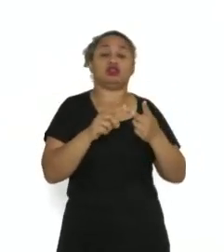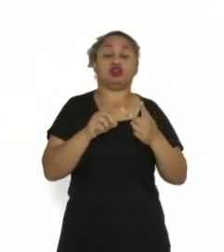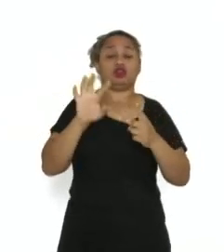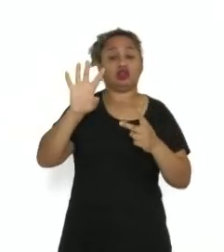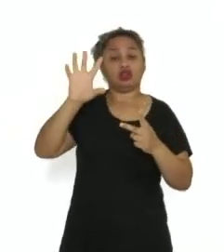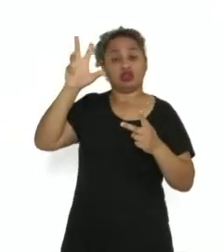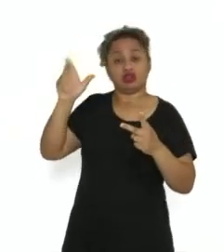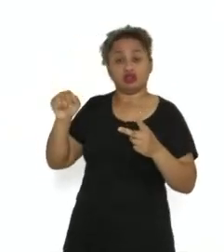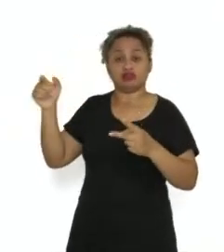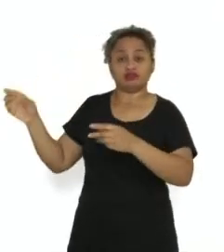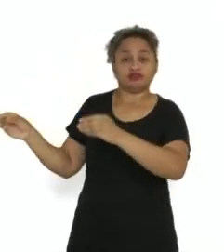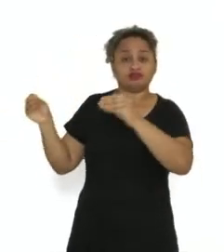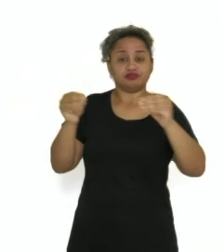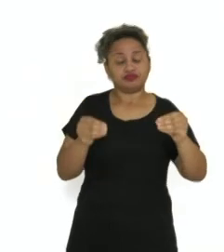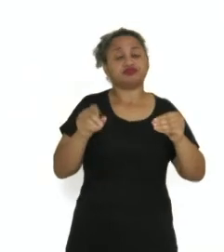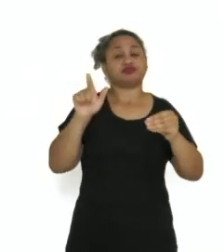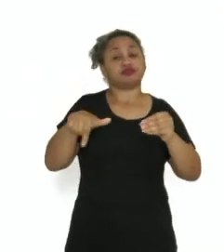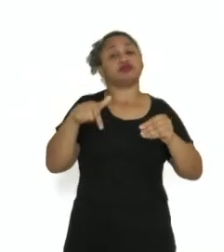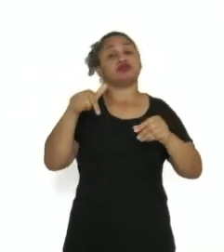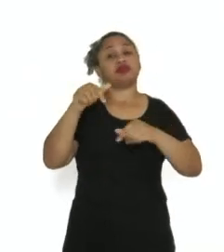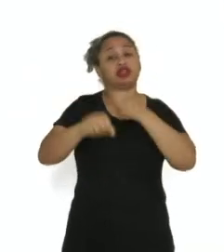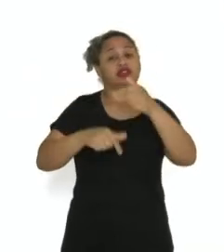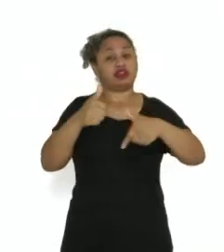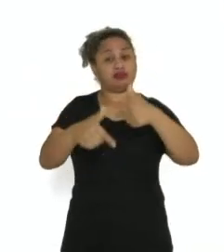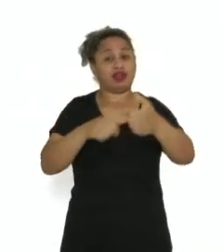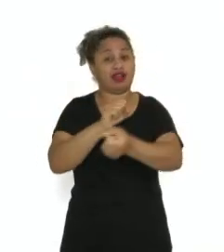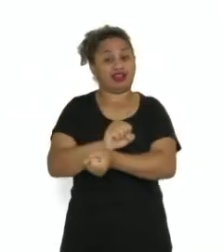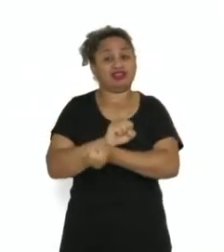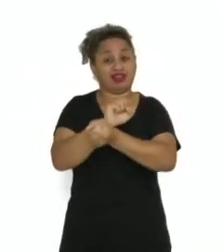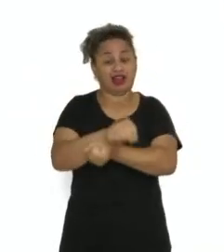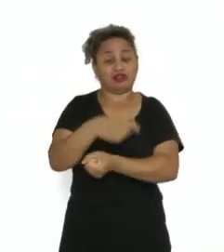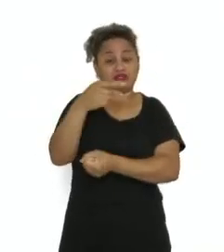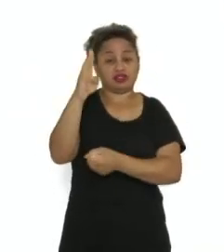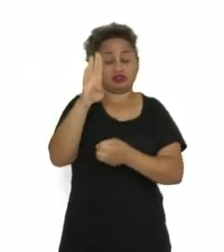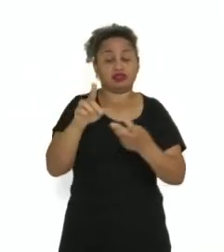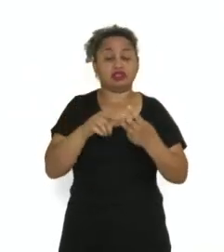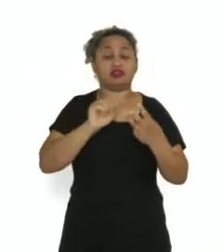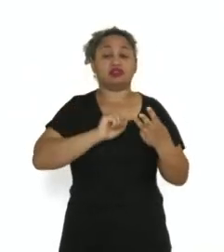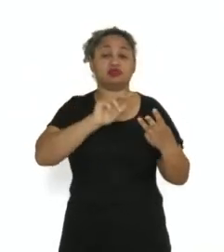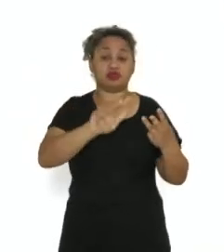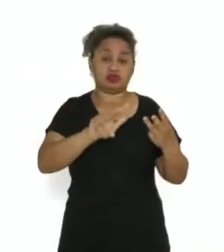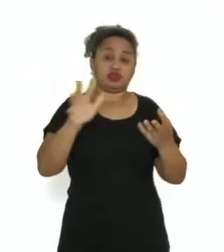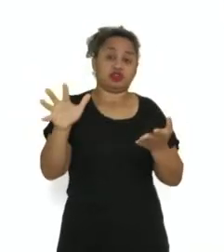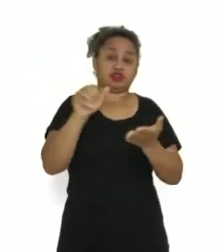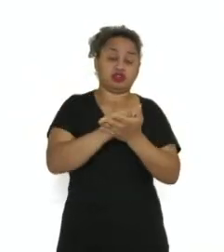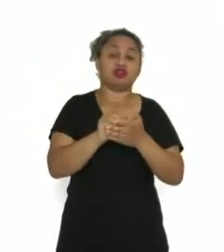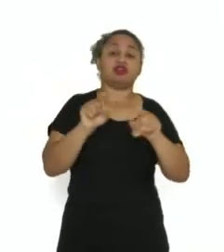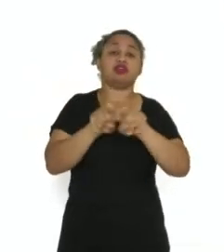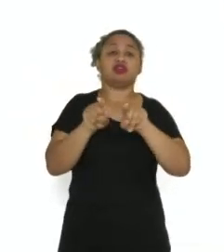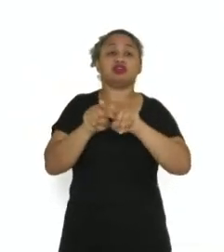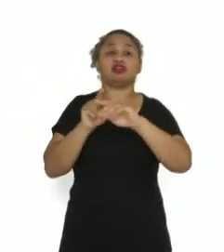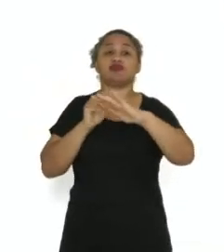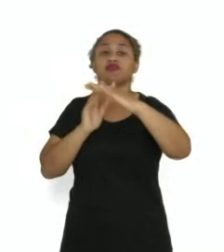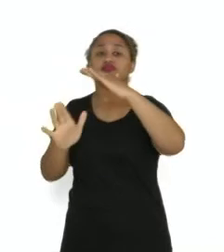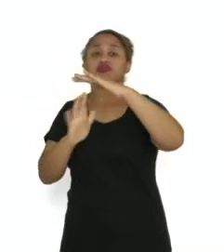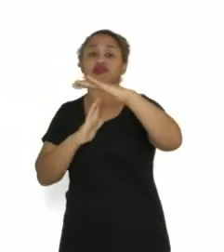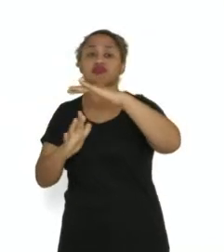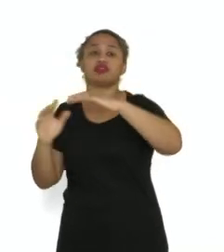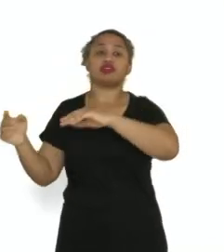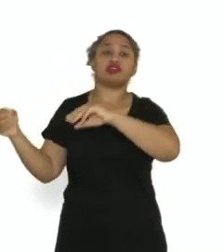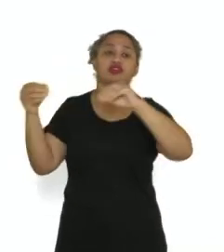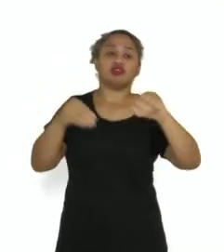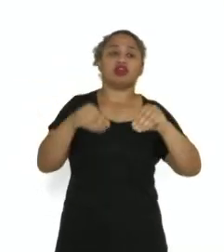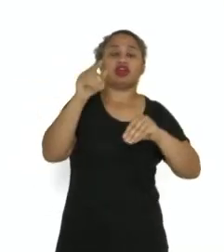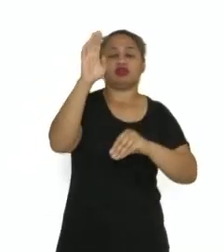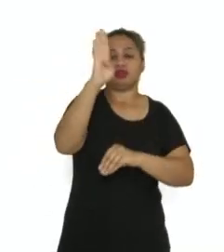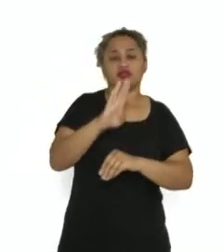que foram trazidos como mão de obra escrava, os europeus portugueses e as ondas migratórias que vieram para o Brasil e para